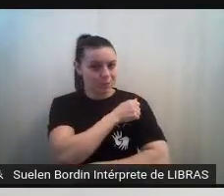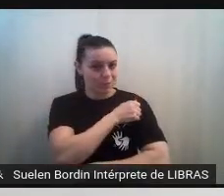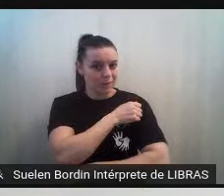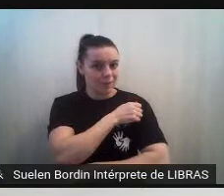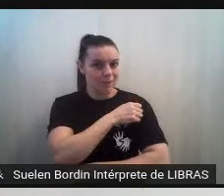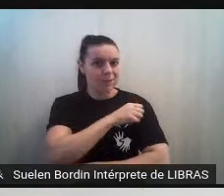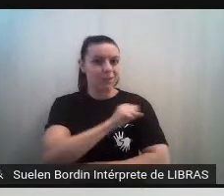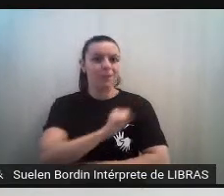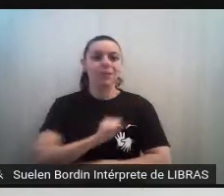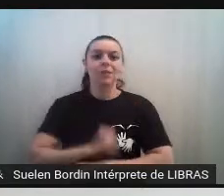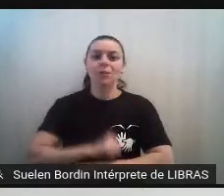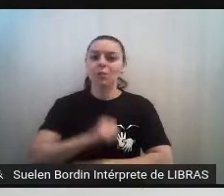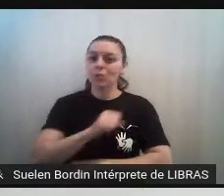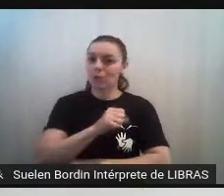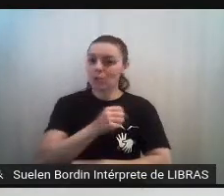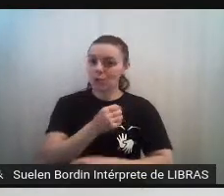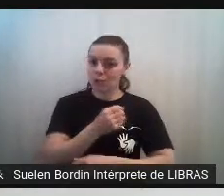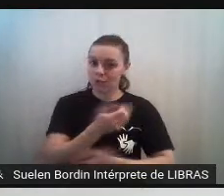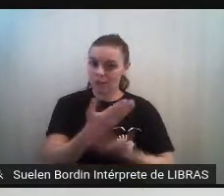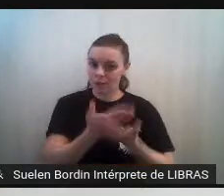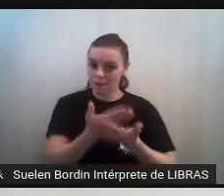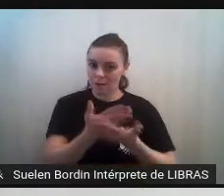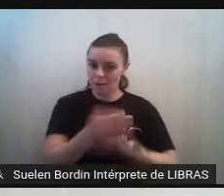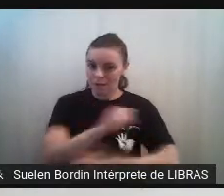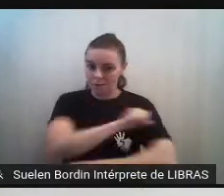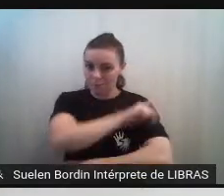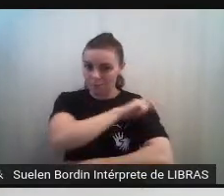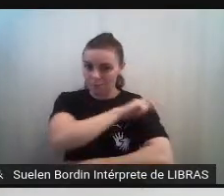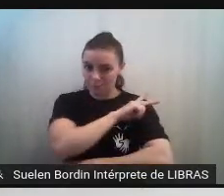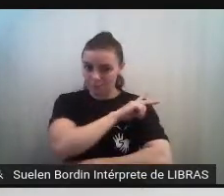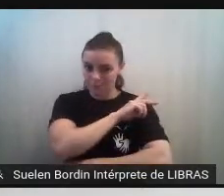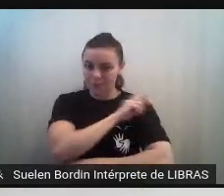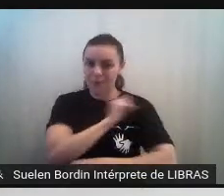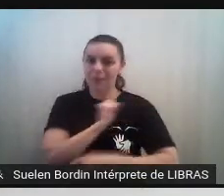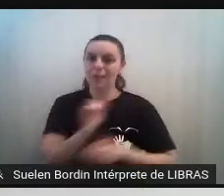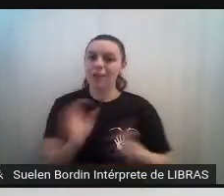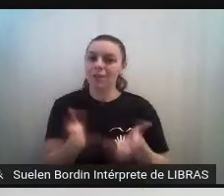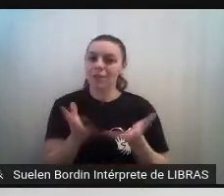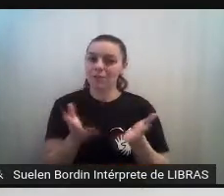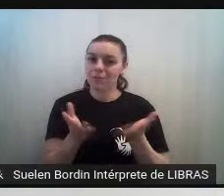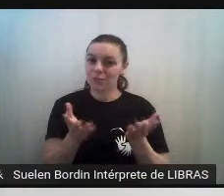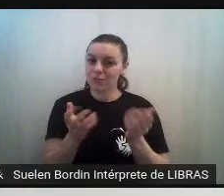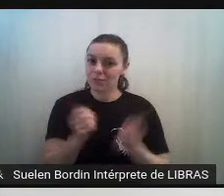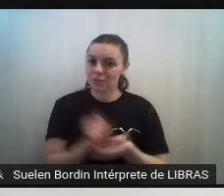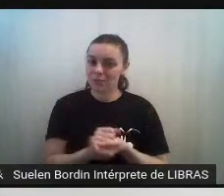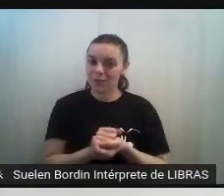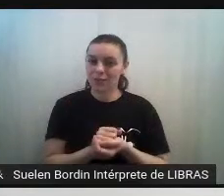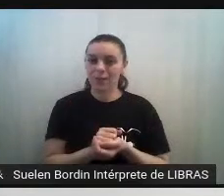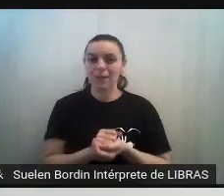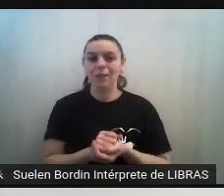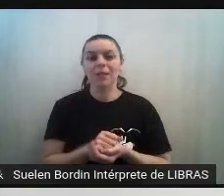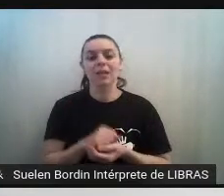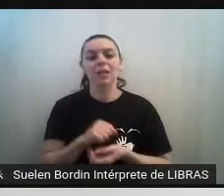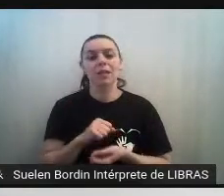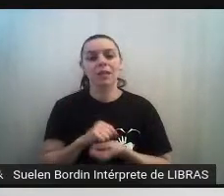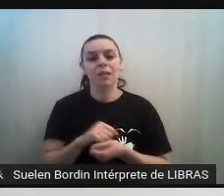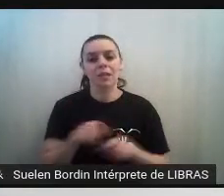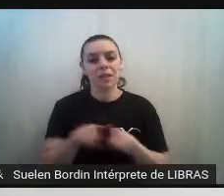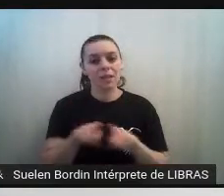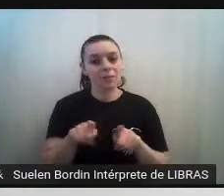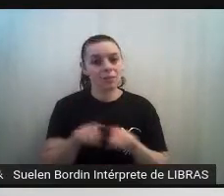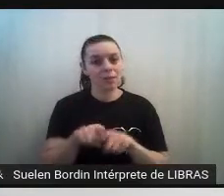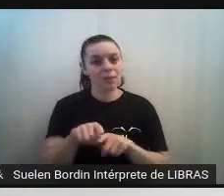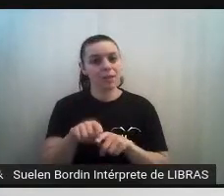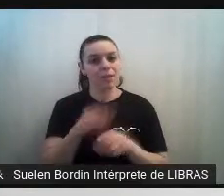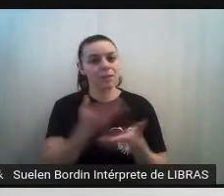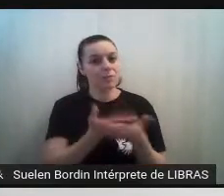Nagata, que foi minha aluna no, na Universidade Federal do Paraná, no curso de matemática. E a Bruna estava estudando no Colégio